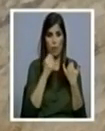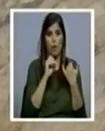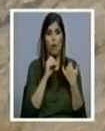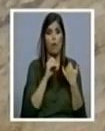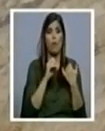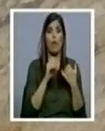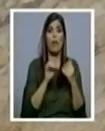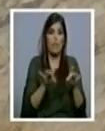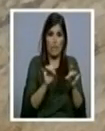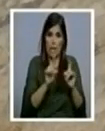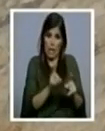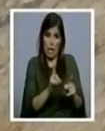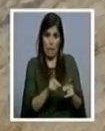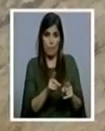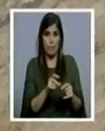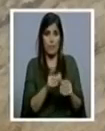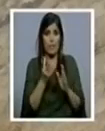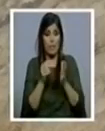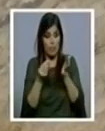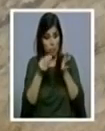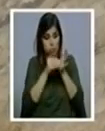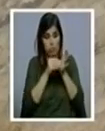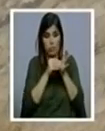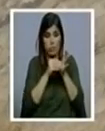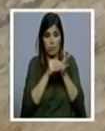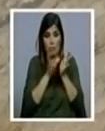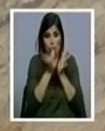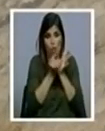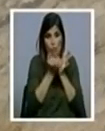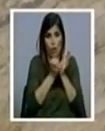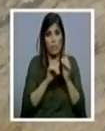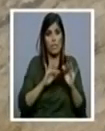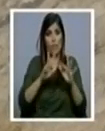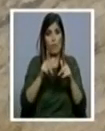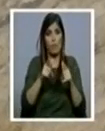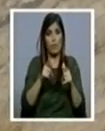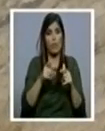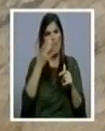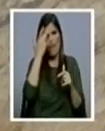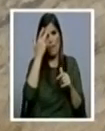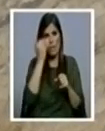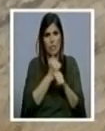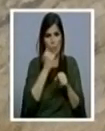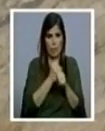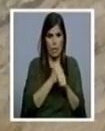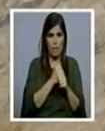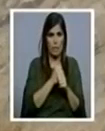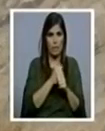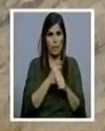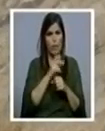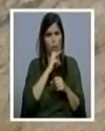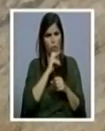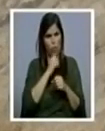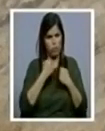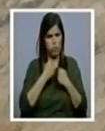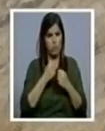que as reduzir ao mínimo. E estes novos sensores que nós estamos a utilizar, que nós desenvolvemos, por serem muito mais fáceis de trabalhar e muito mais